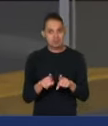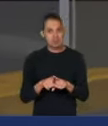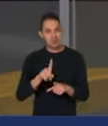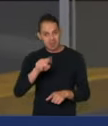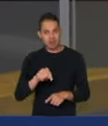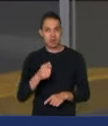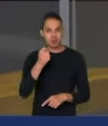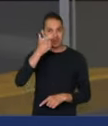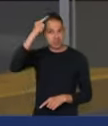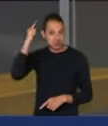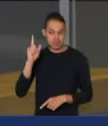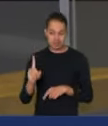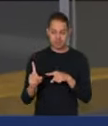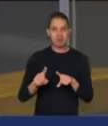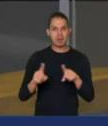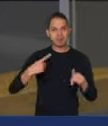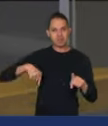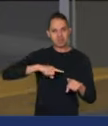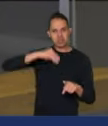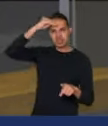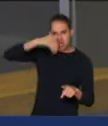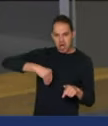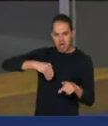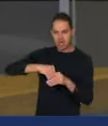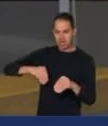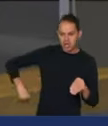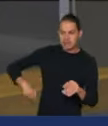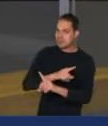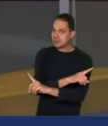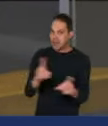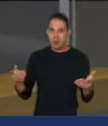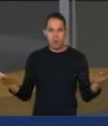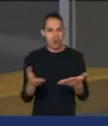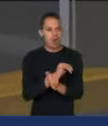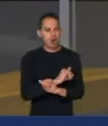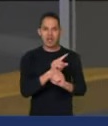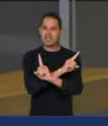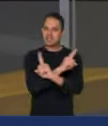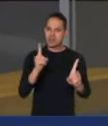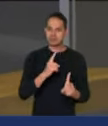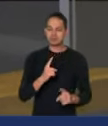Mas nós não vamos nos intimidar. É o momento de dizer não para essa ditadura.